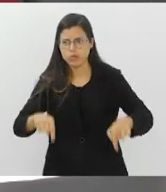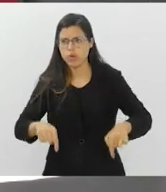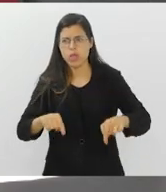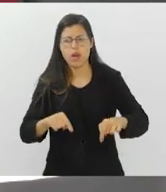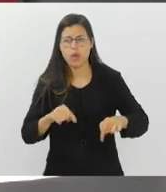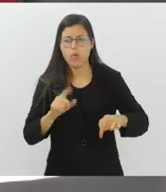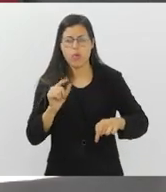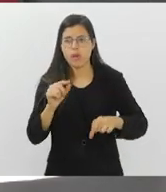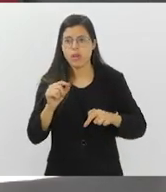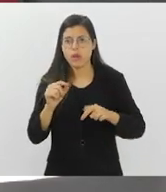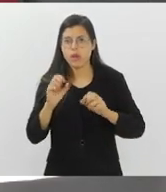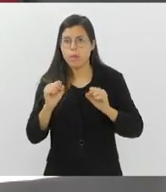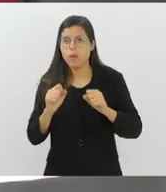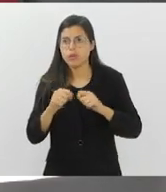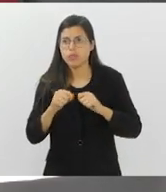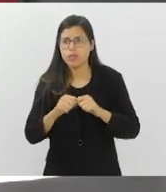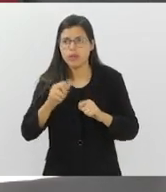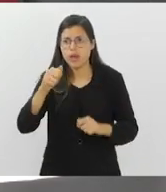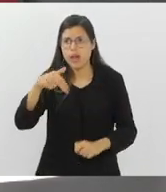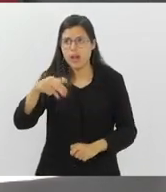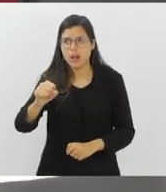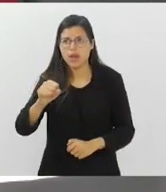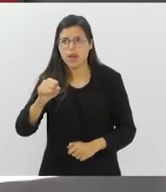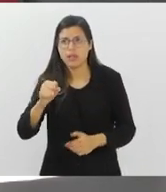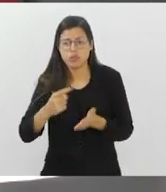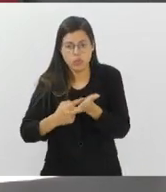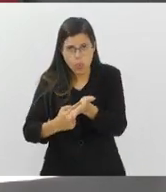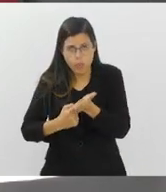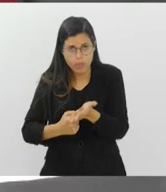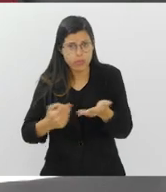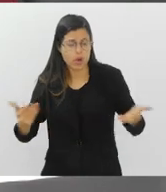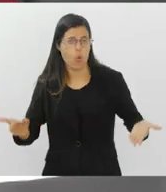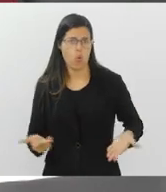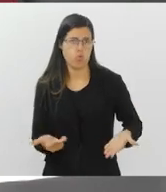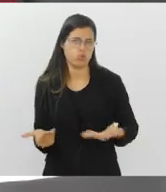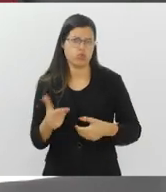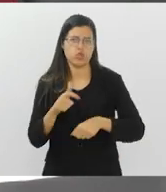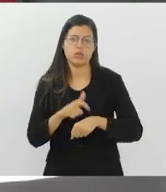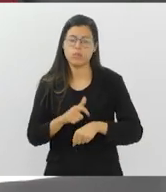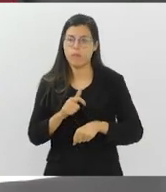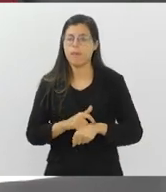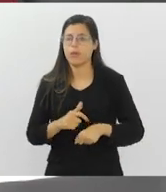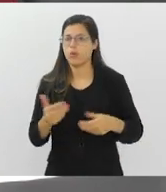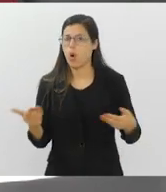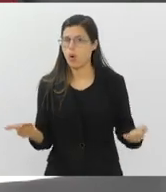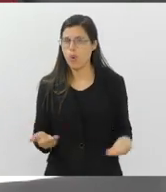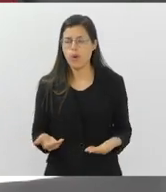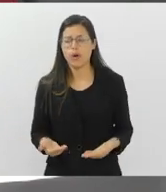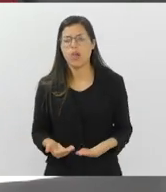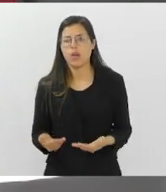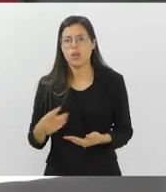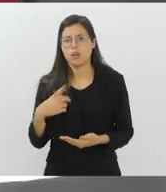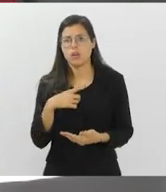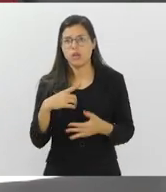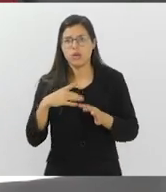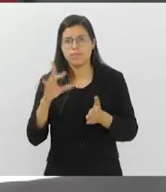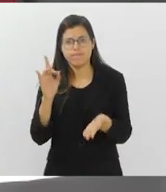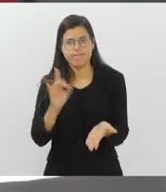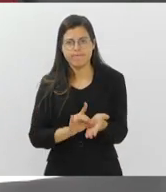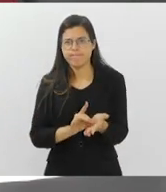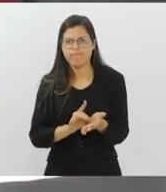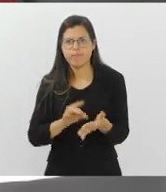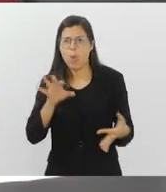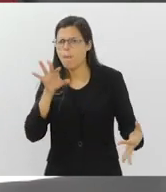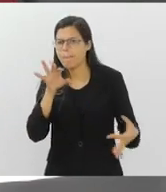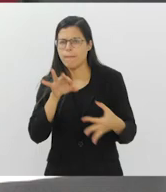que que a gente pode fazer, o que que a ANS pode se comprometer conosco nesse momento para que a gente tenha, de fato, uma